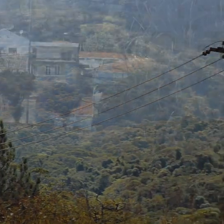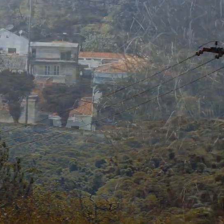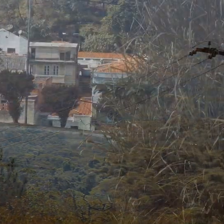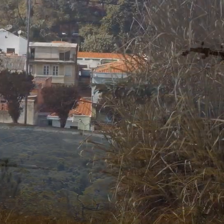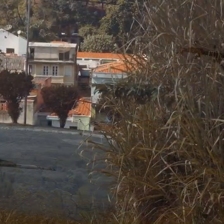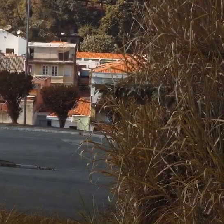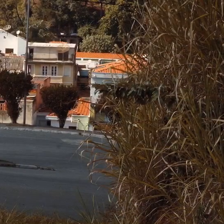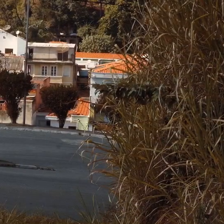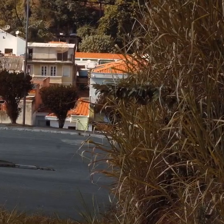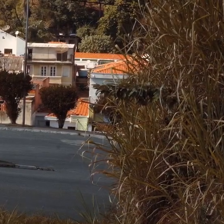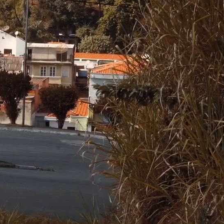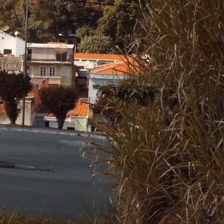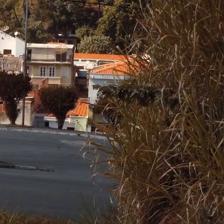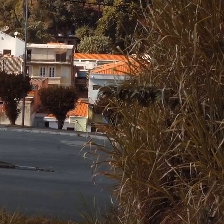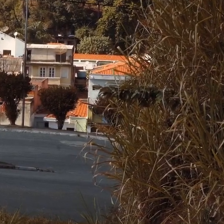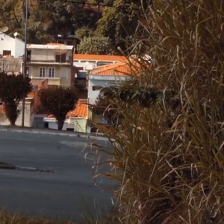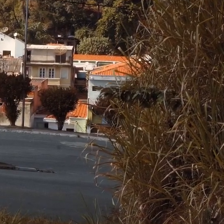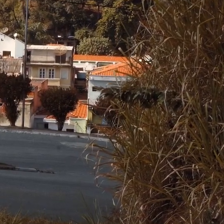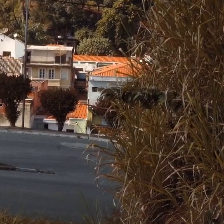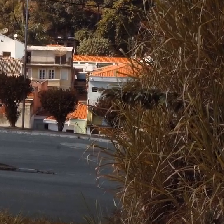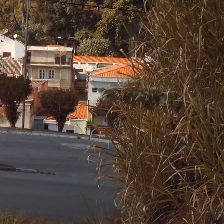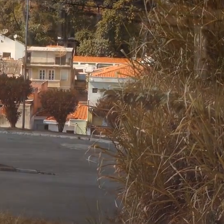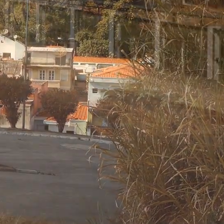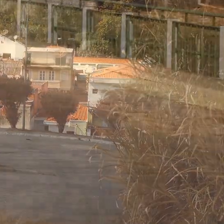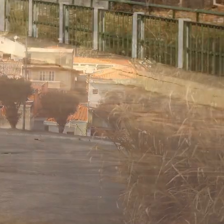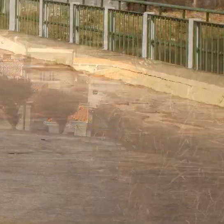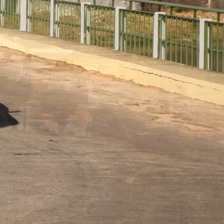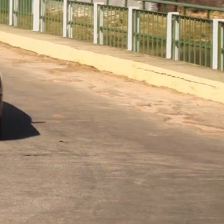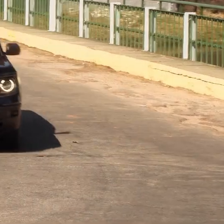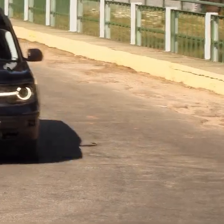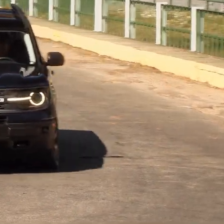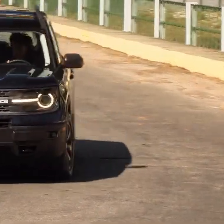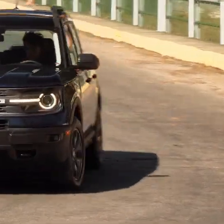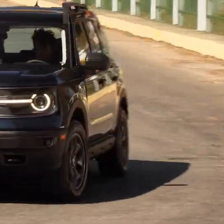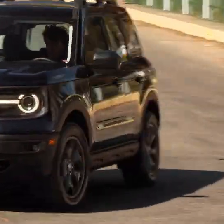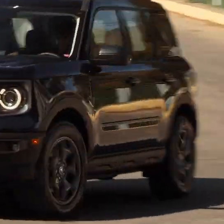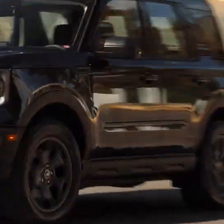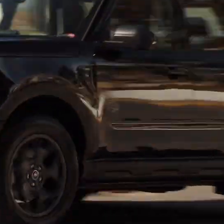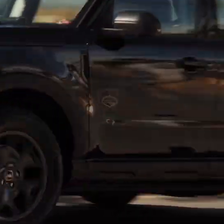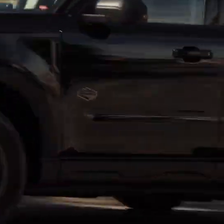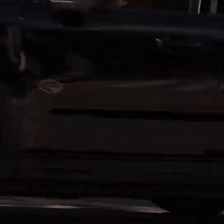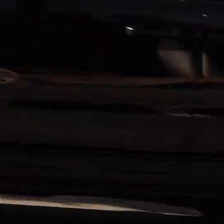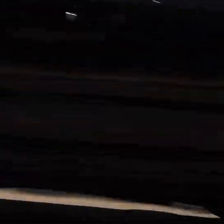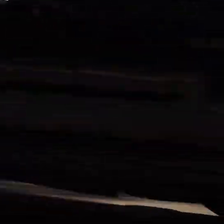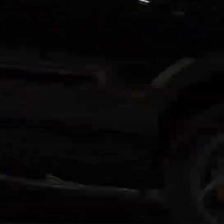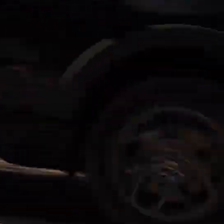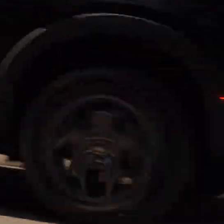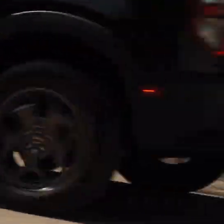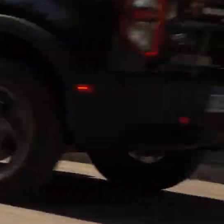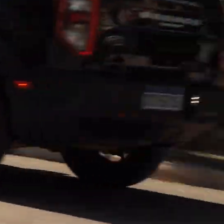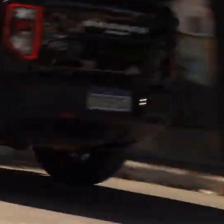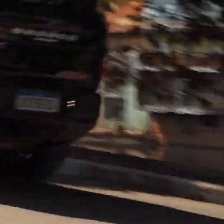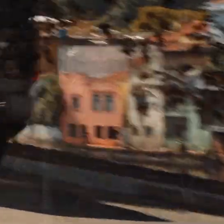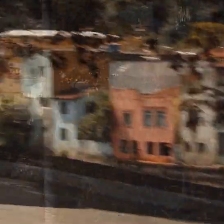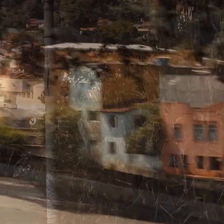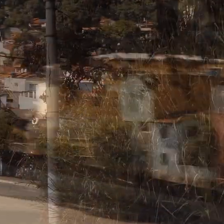Rodovias e morros verdes, região urbana, dirigindo em estrada pavimentada com curvas